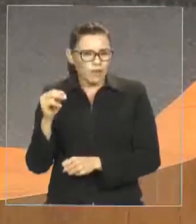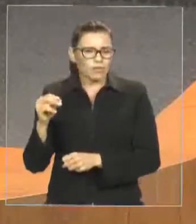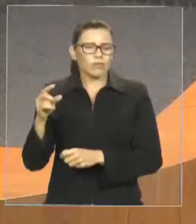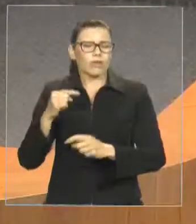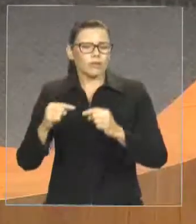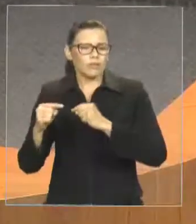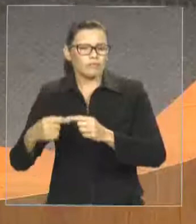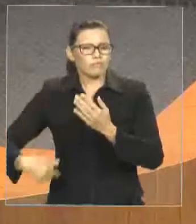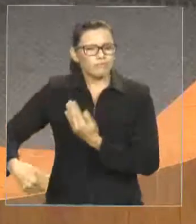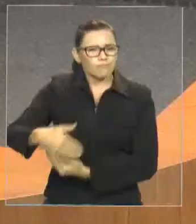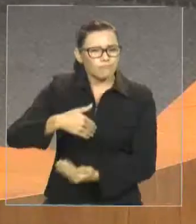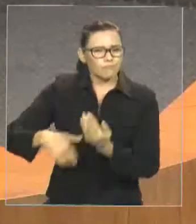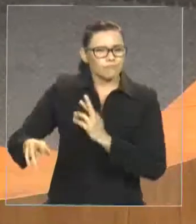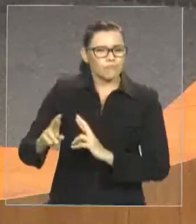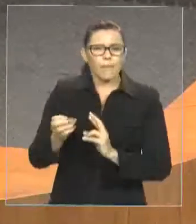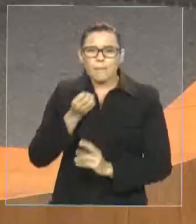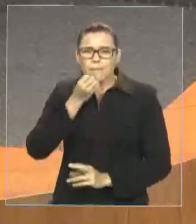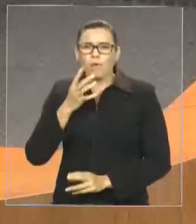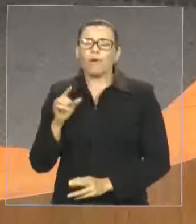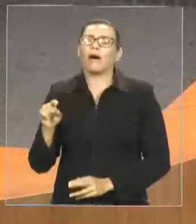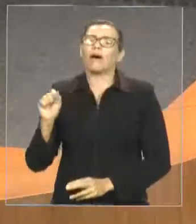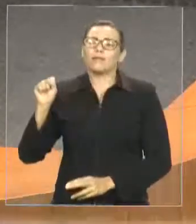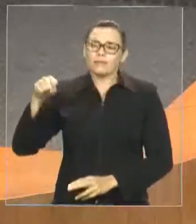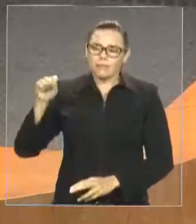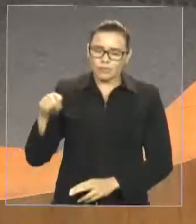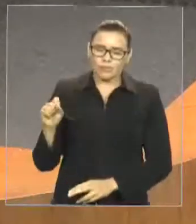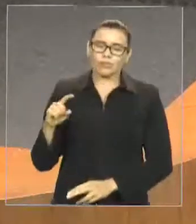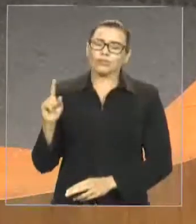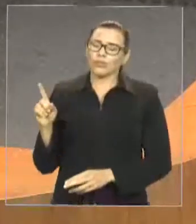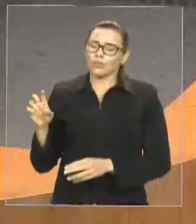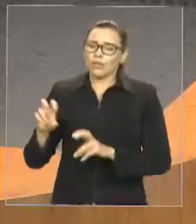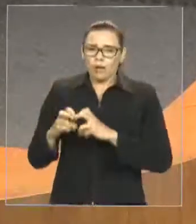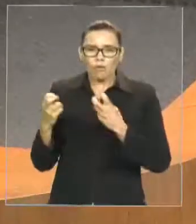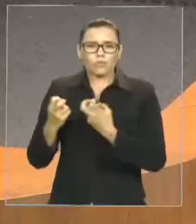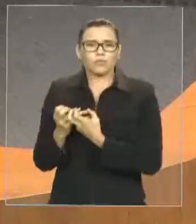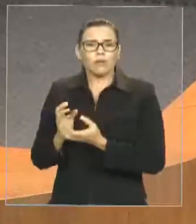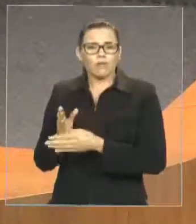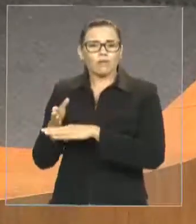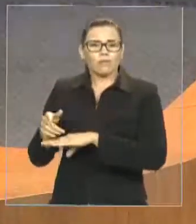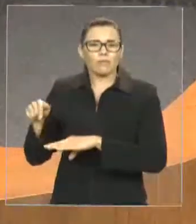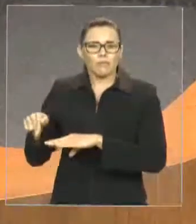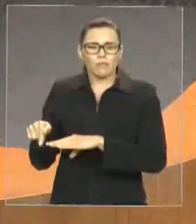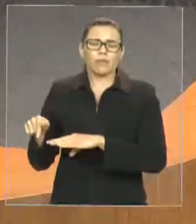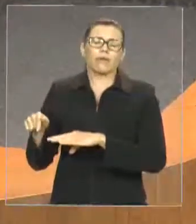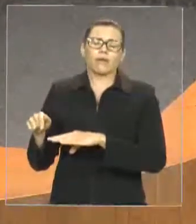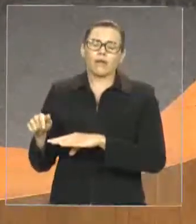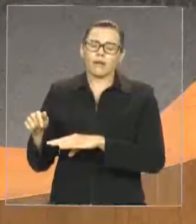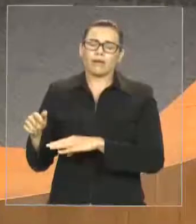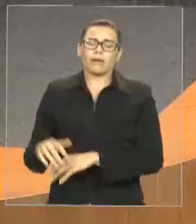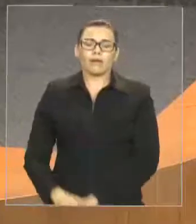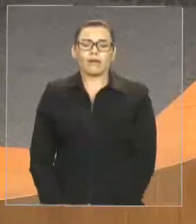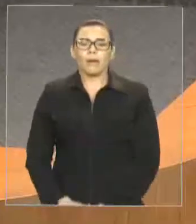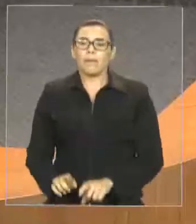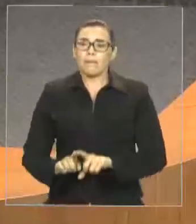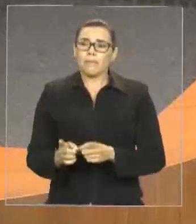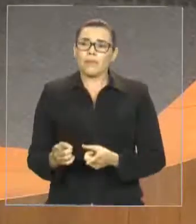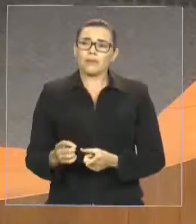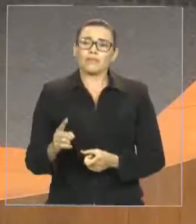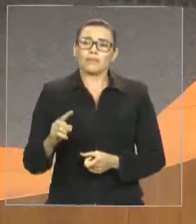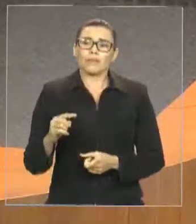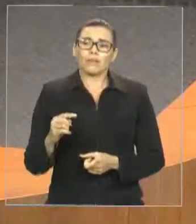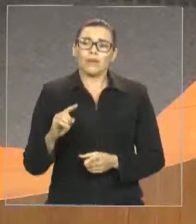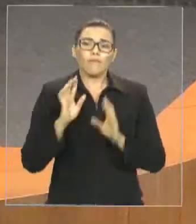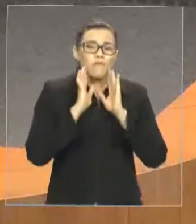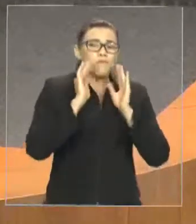municípios do interior do Maranhão. Portanto, convido a todos os parlamentares hoje às 15 horas. Nós vamos ter essa sessão especial